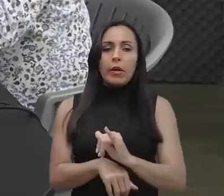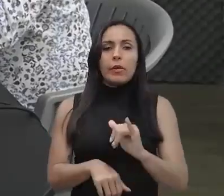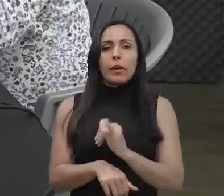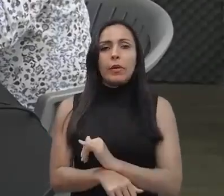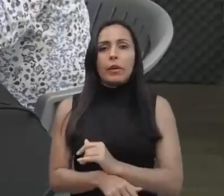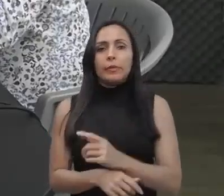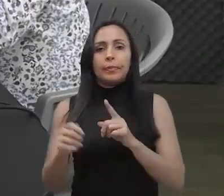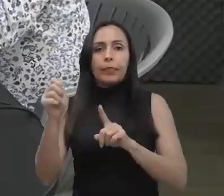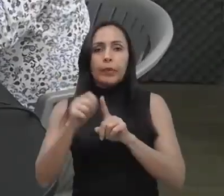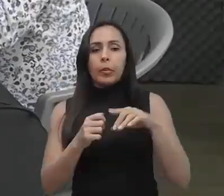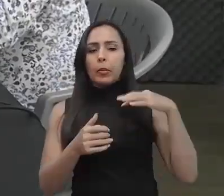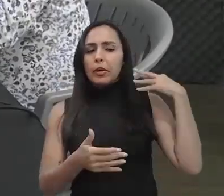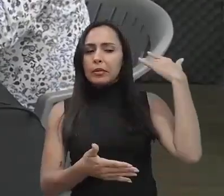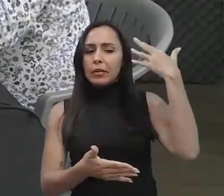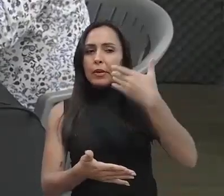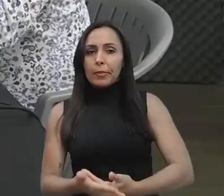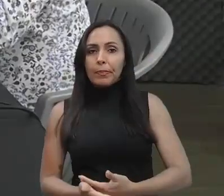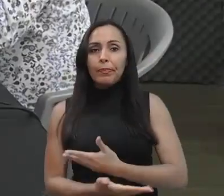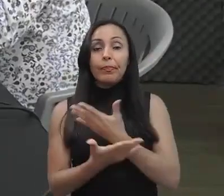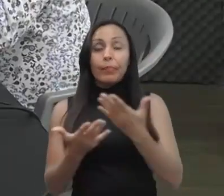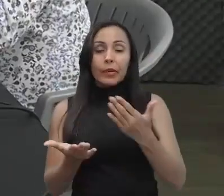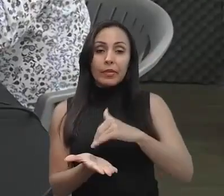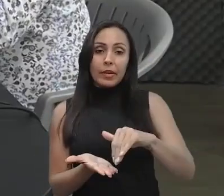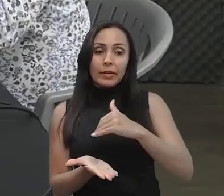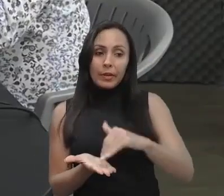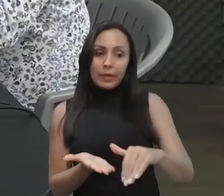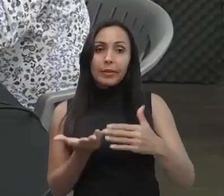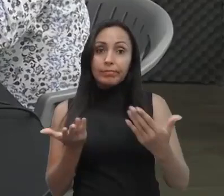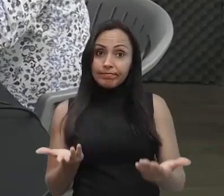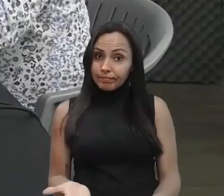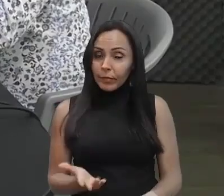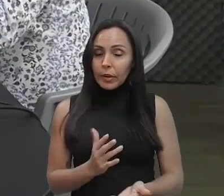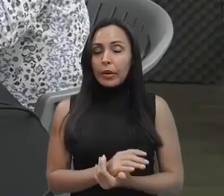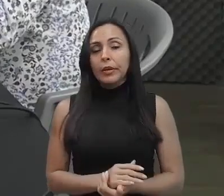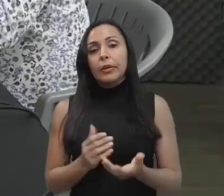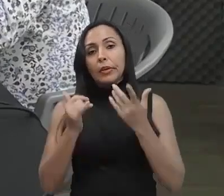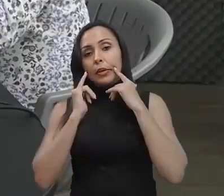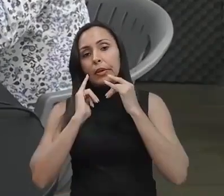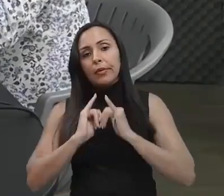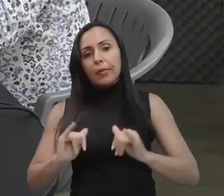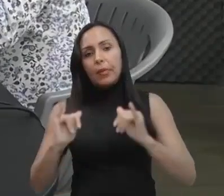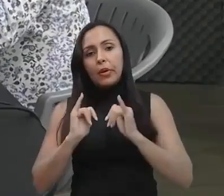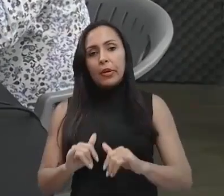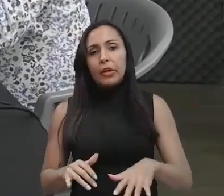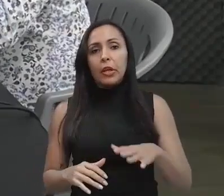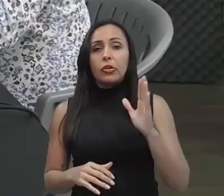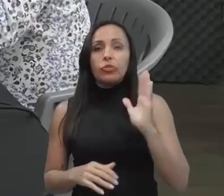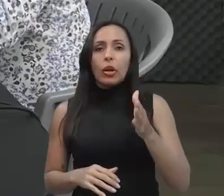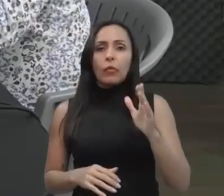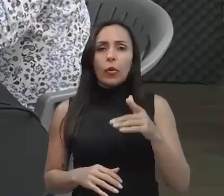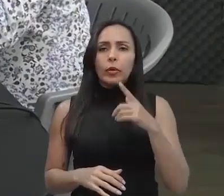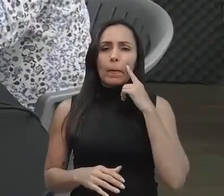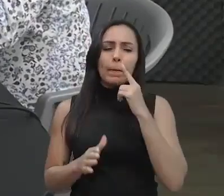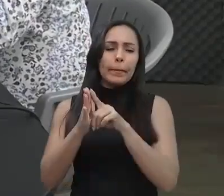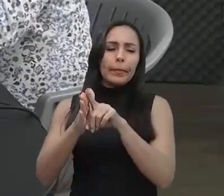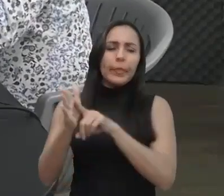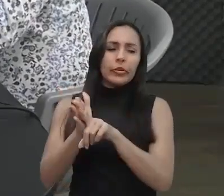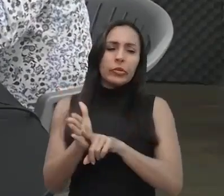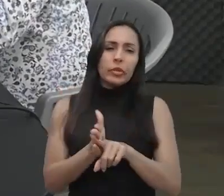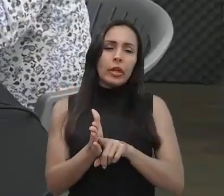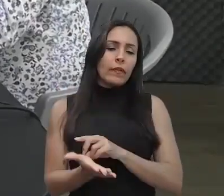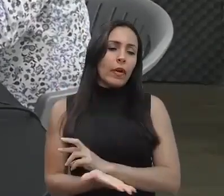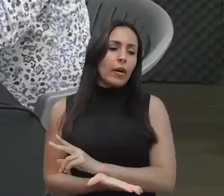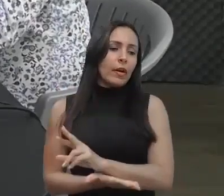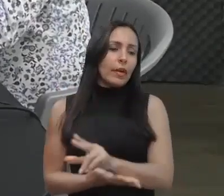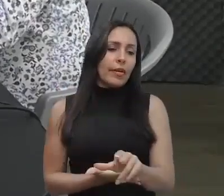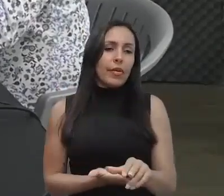da secretaria Então o que a gente divulga lá são coisas que já foram apuradas apuradas diversas vezes pra